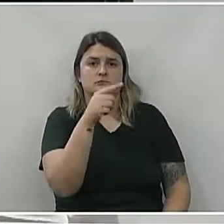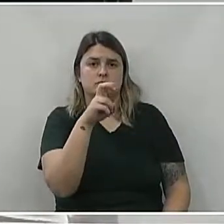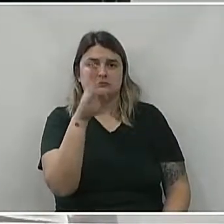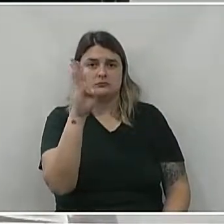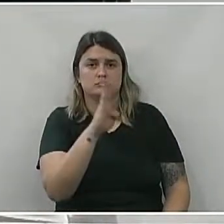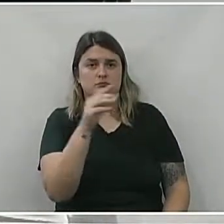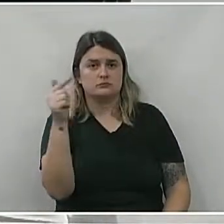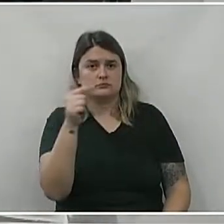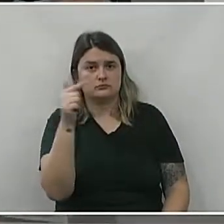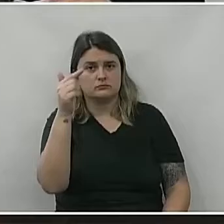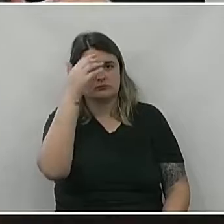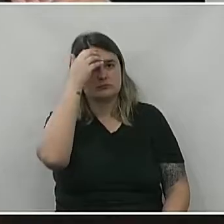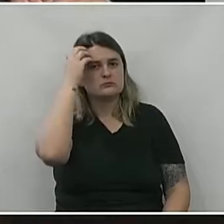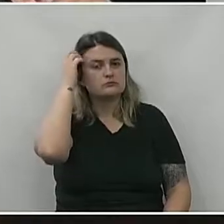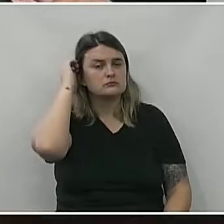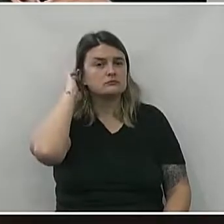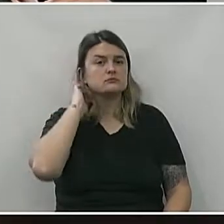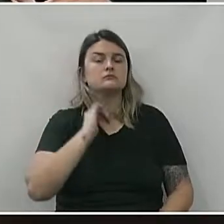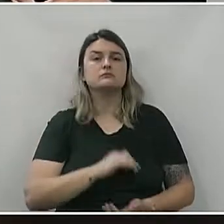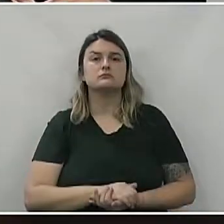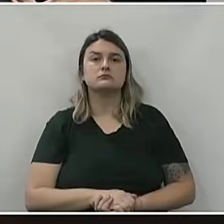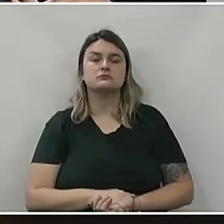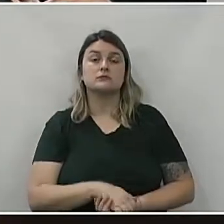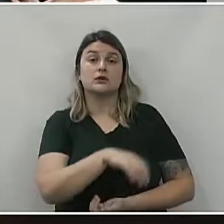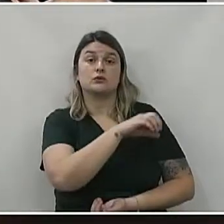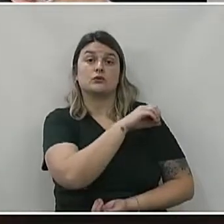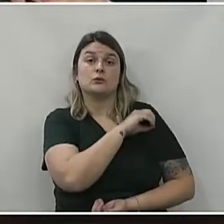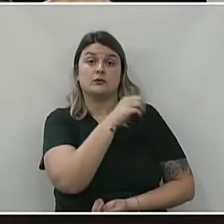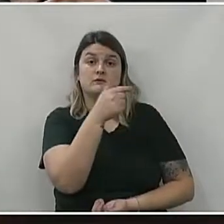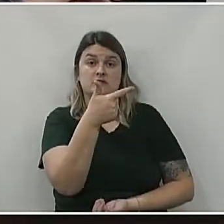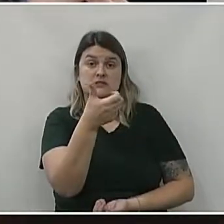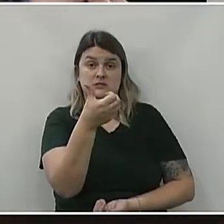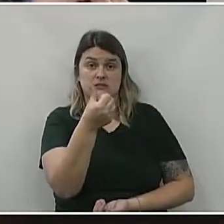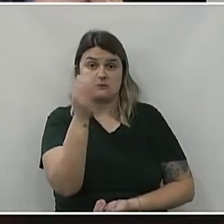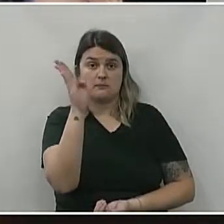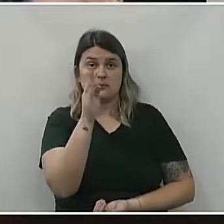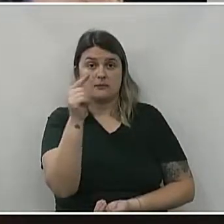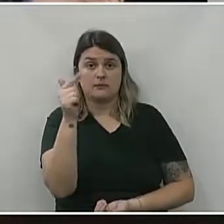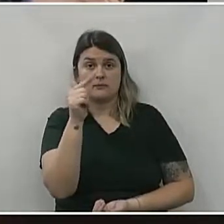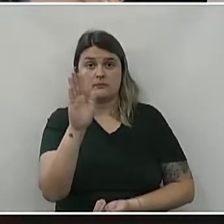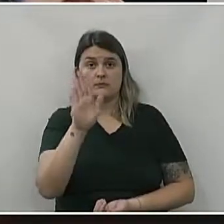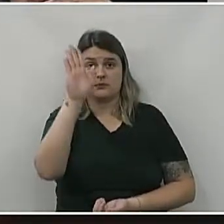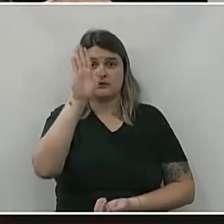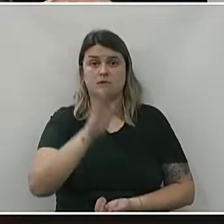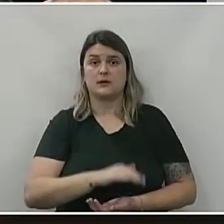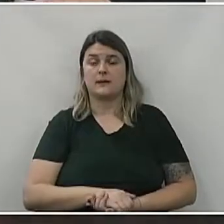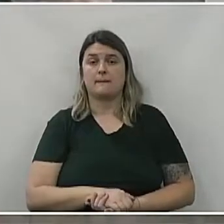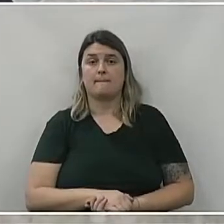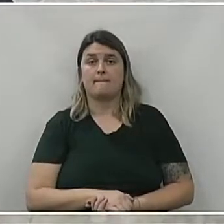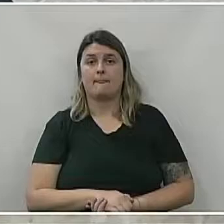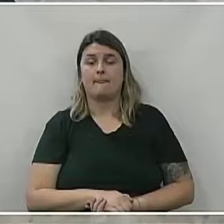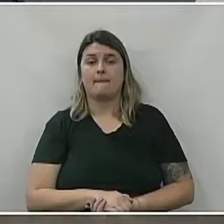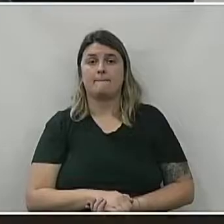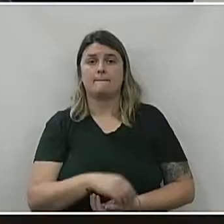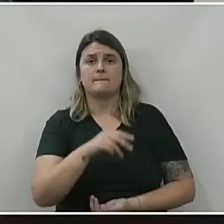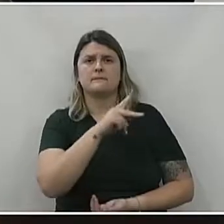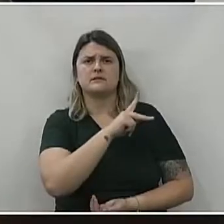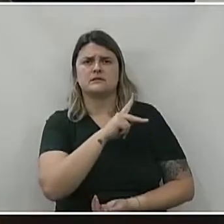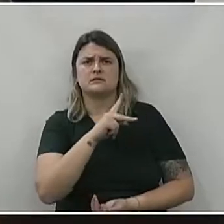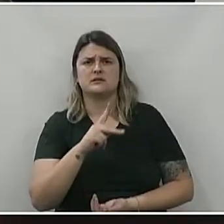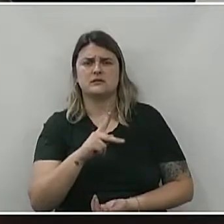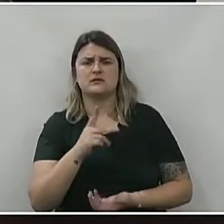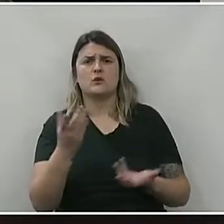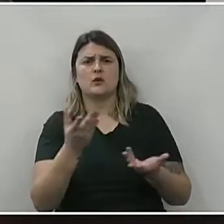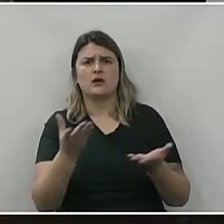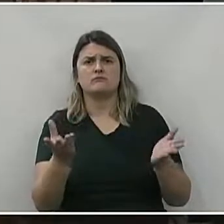de 2022. Número 26 de 2022, da Pela vereadora... ordem, senhor presidente, eu queria que